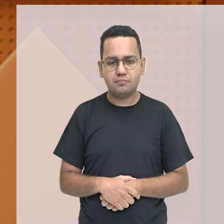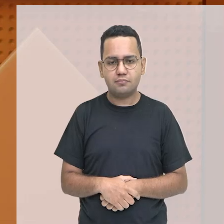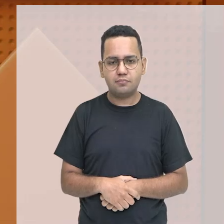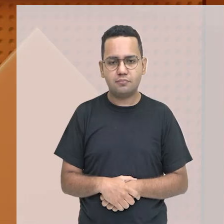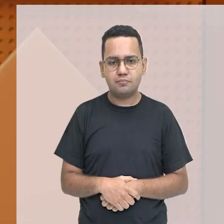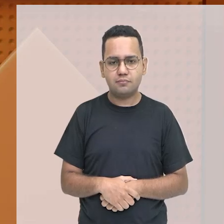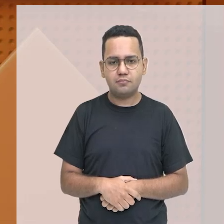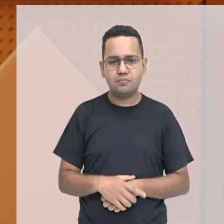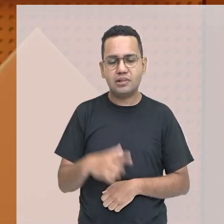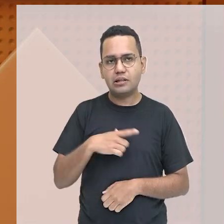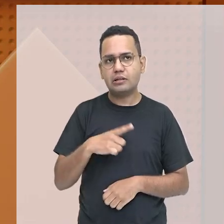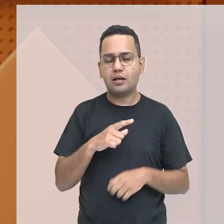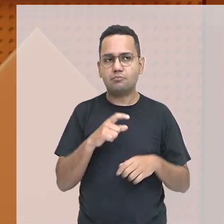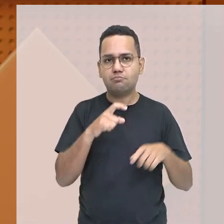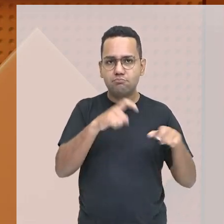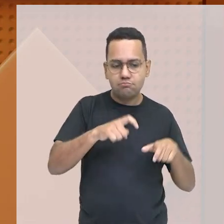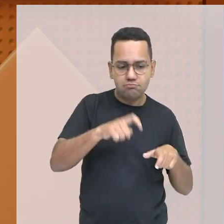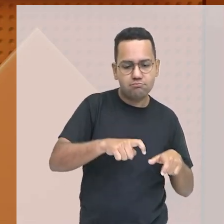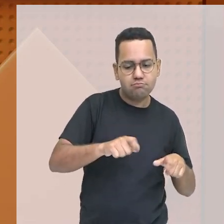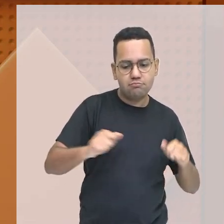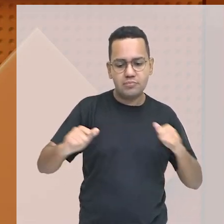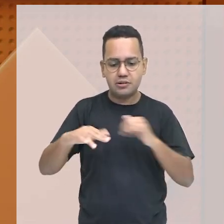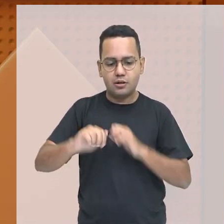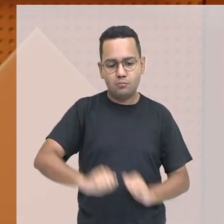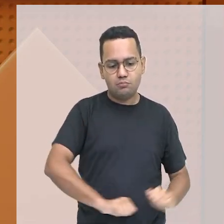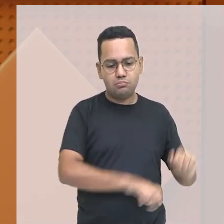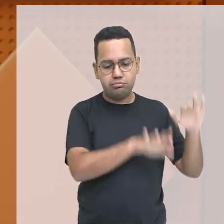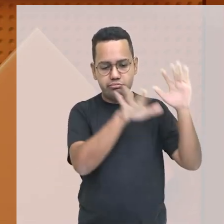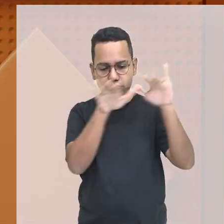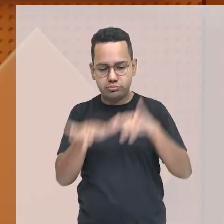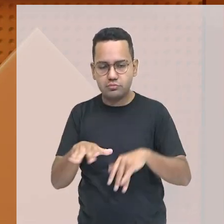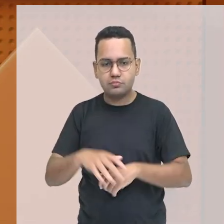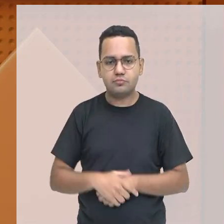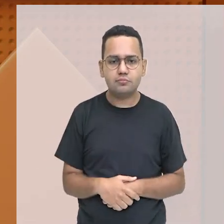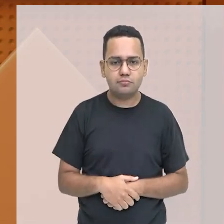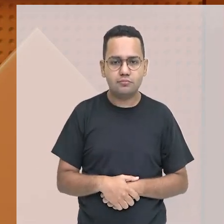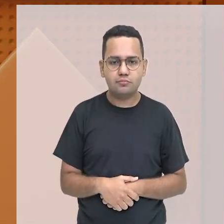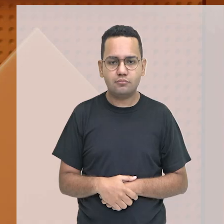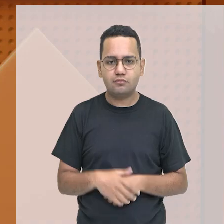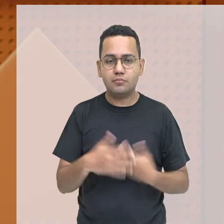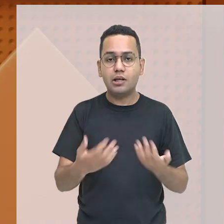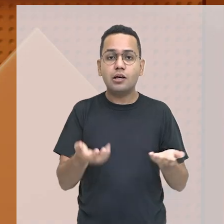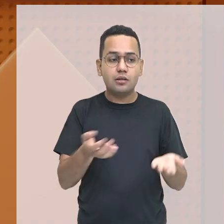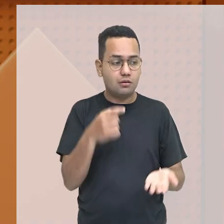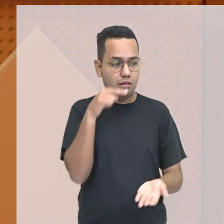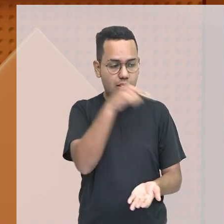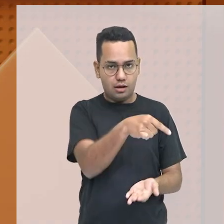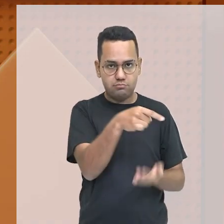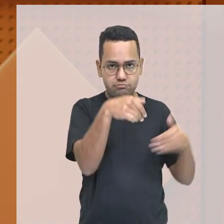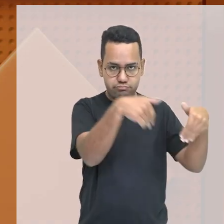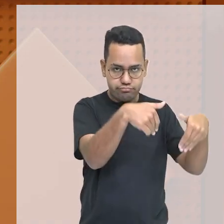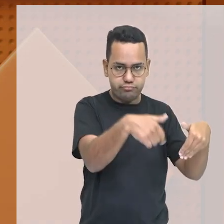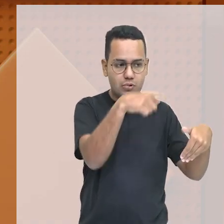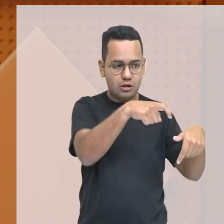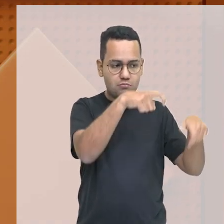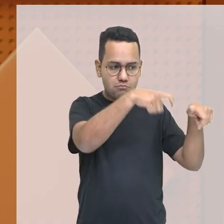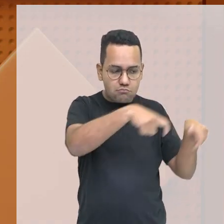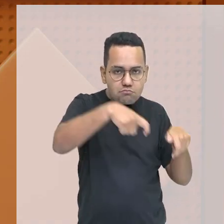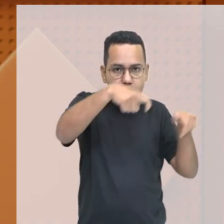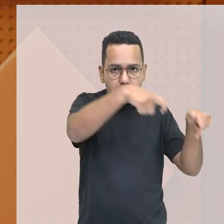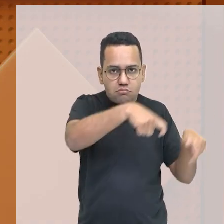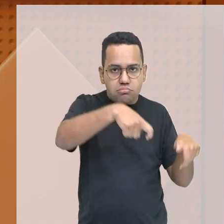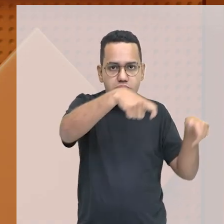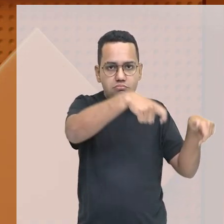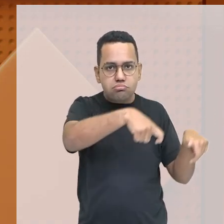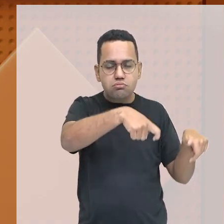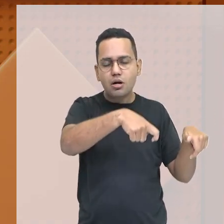famoso êxodo rural, né? Então, o campo se mecanizou, as máquinas substituíram a